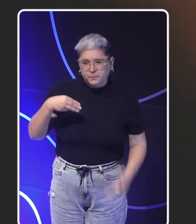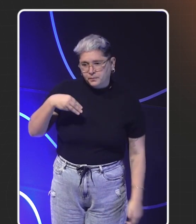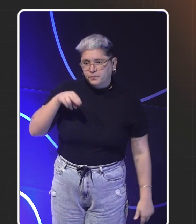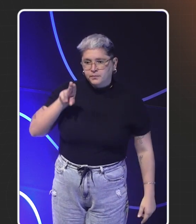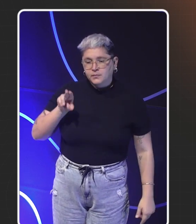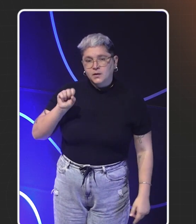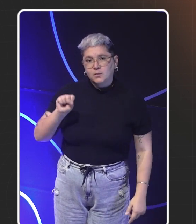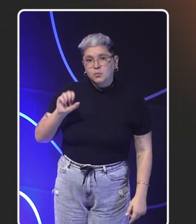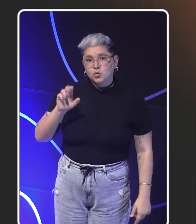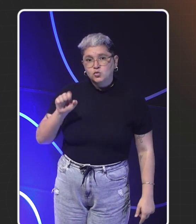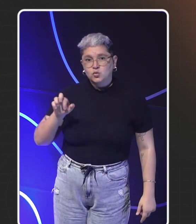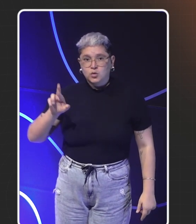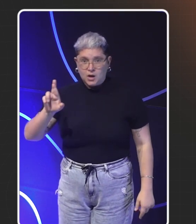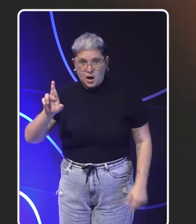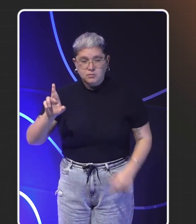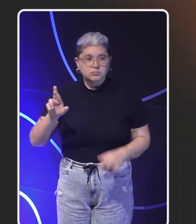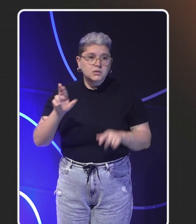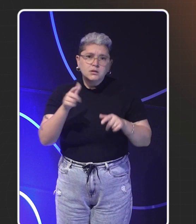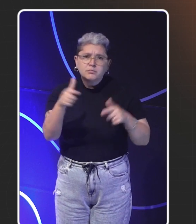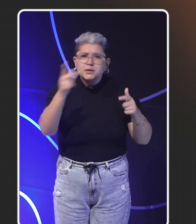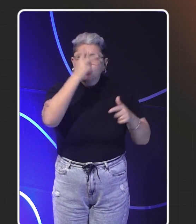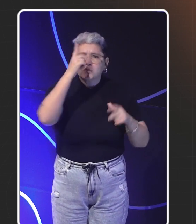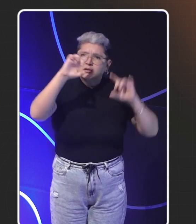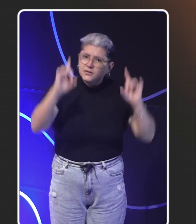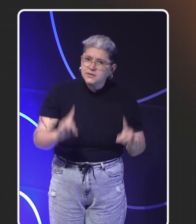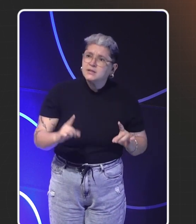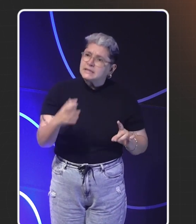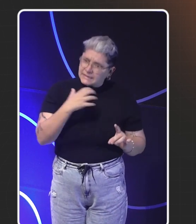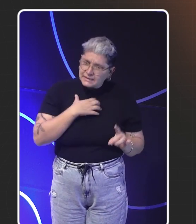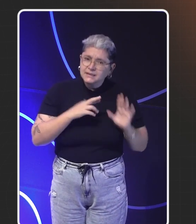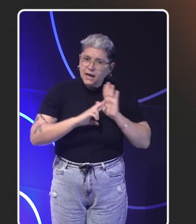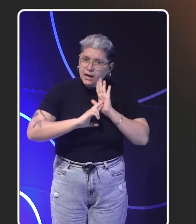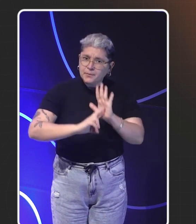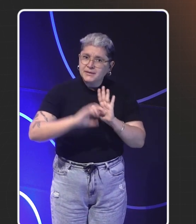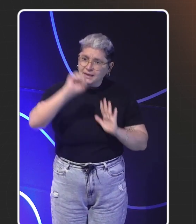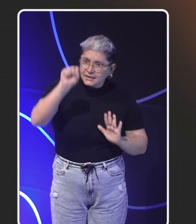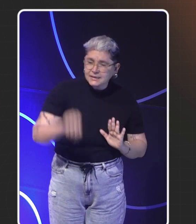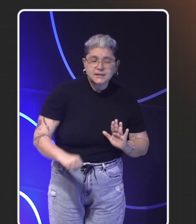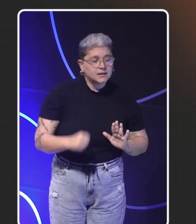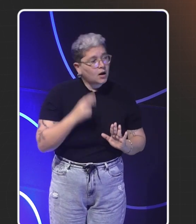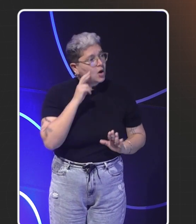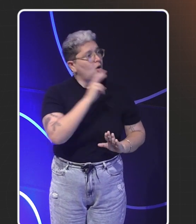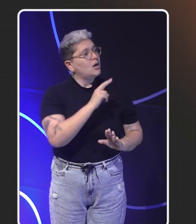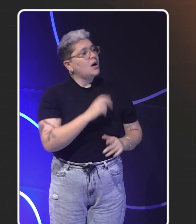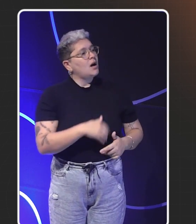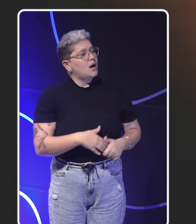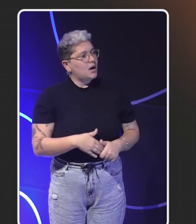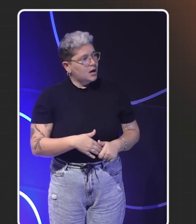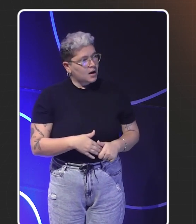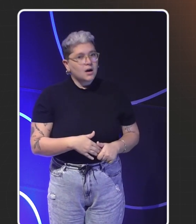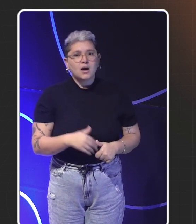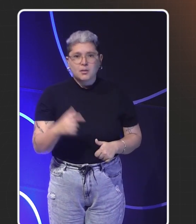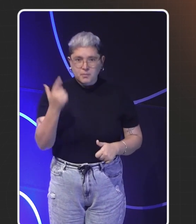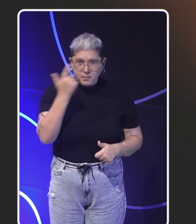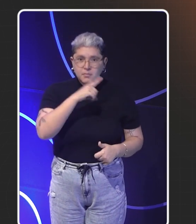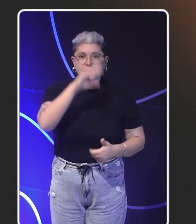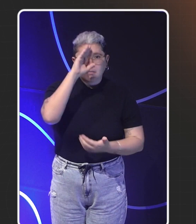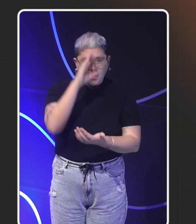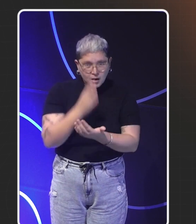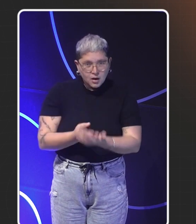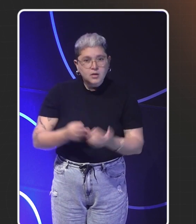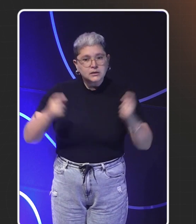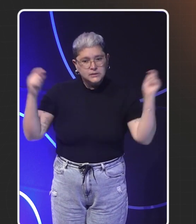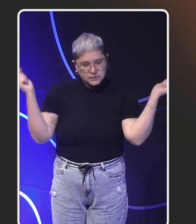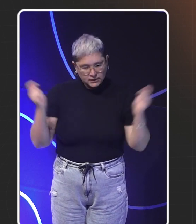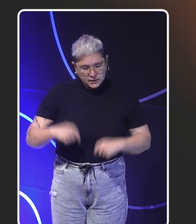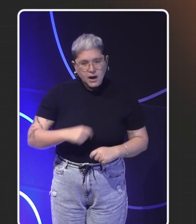geral, se sintam representadas de alguma forma e saibam que elas podem confiar nessa